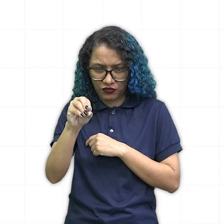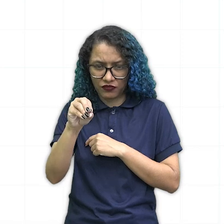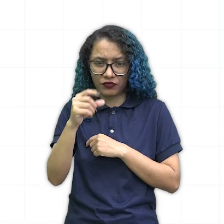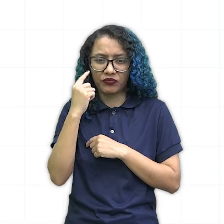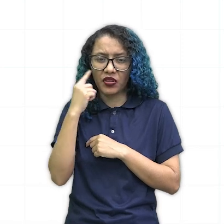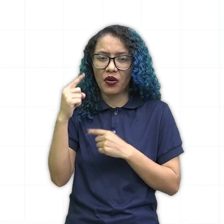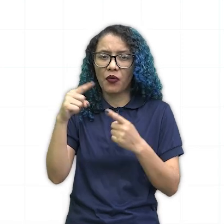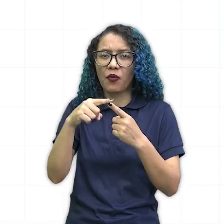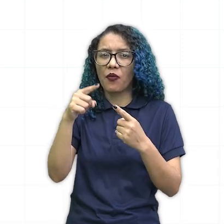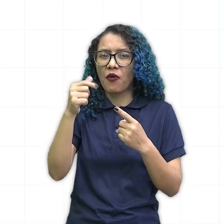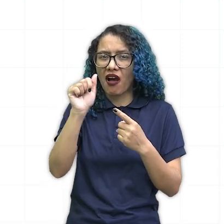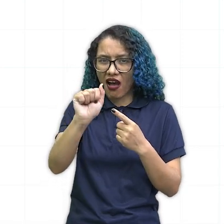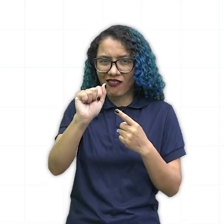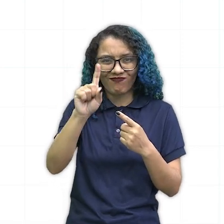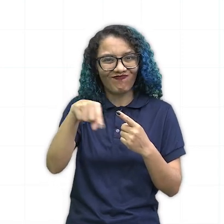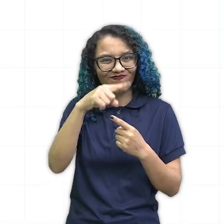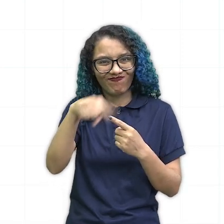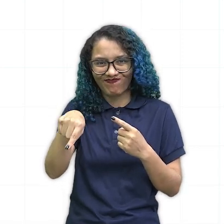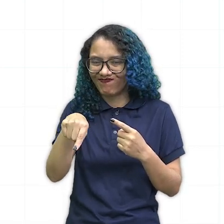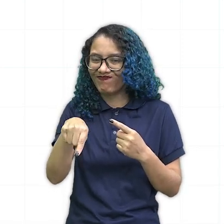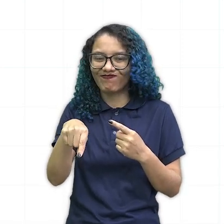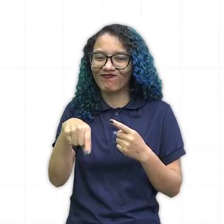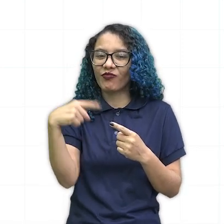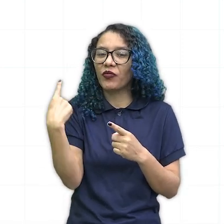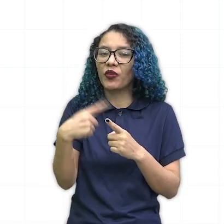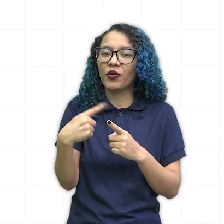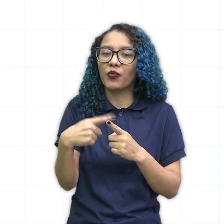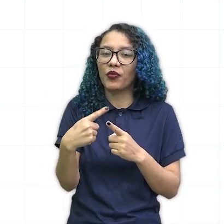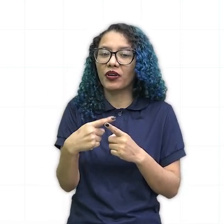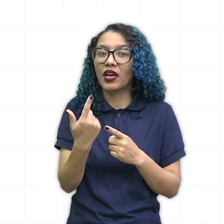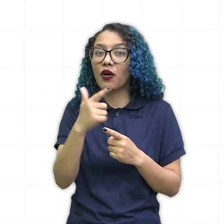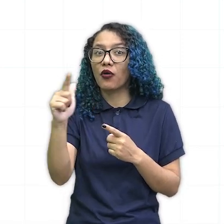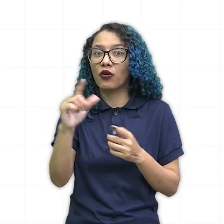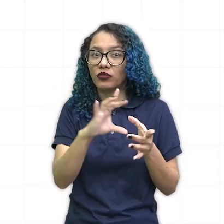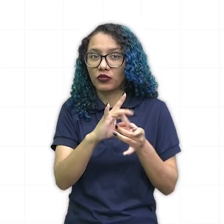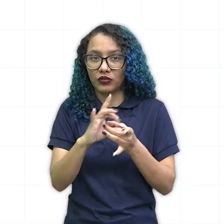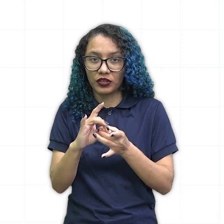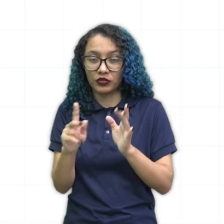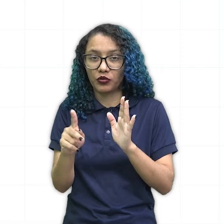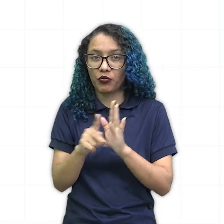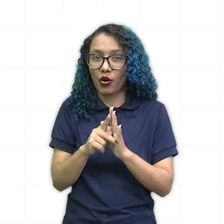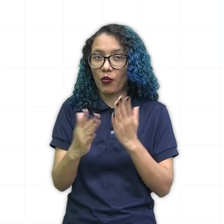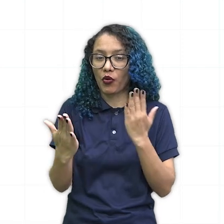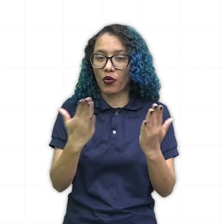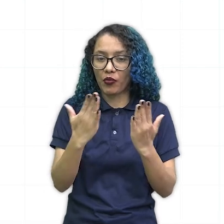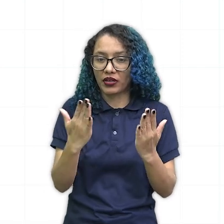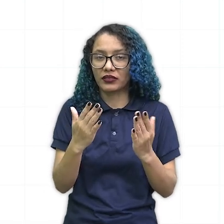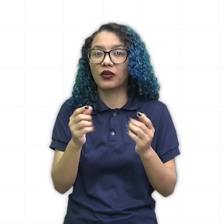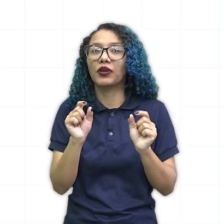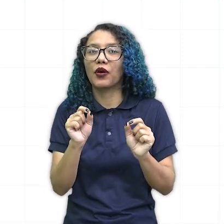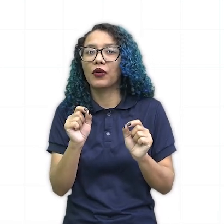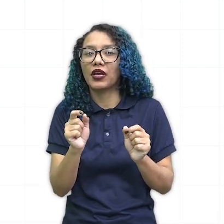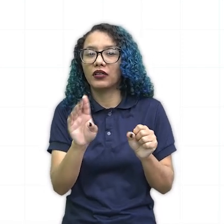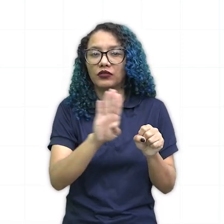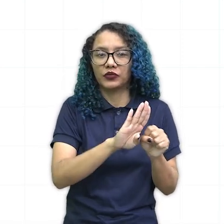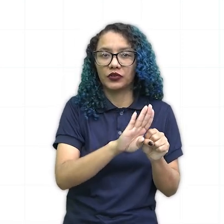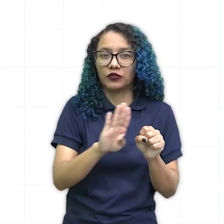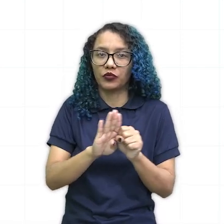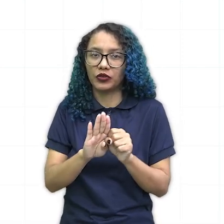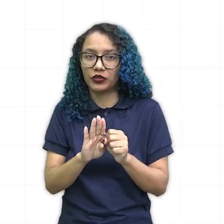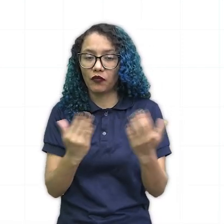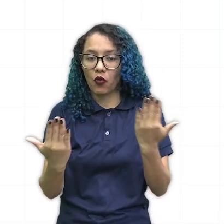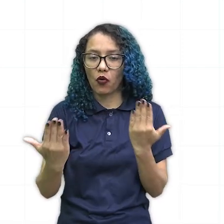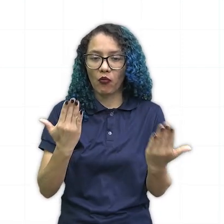usei o more. O more eu uso em outra situação de comparação, que é entre dois substantivos, né? Então, não se encaixa